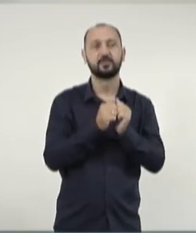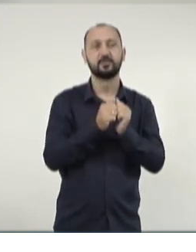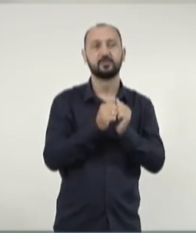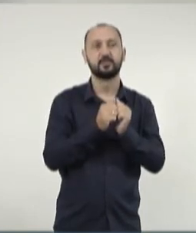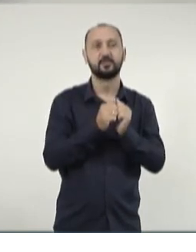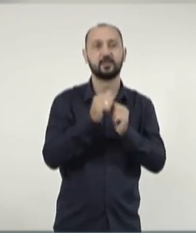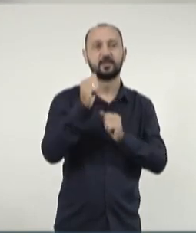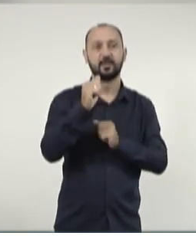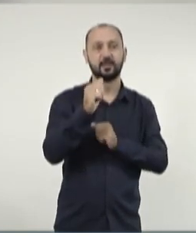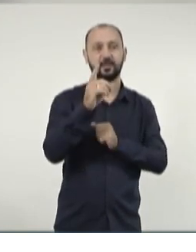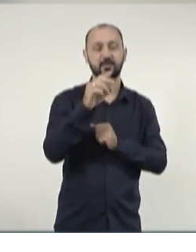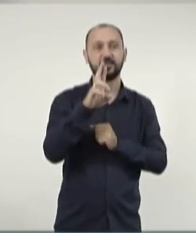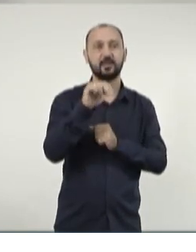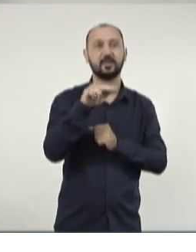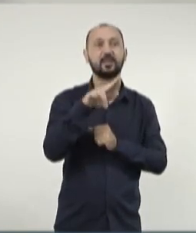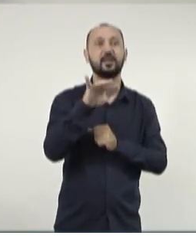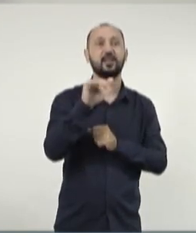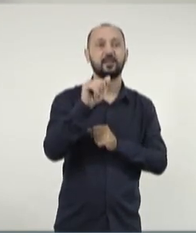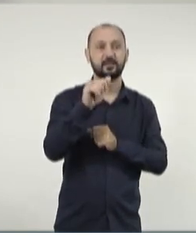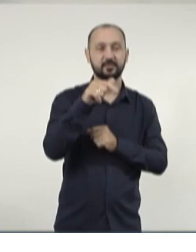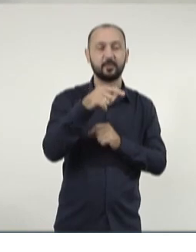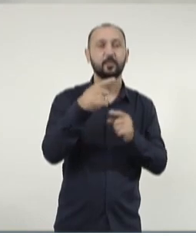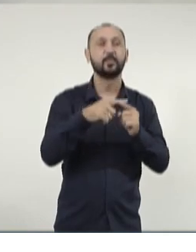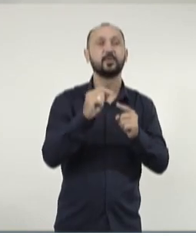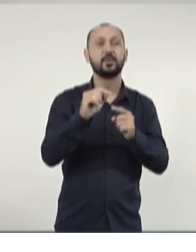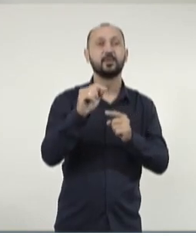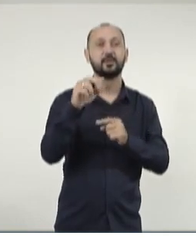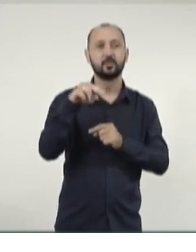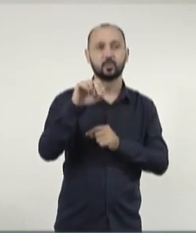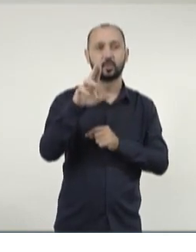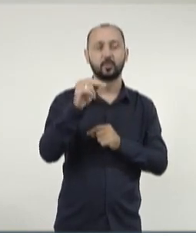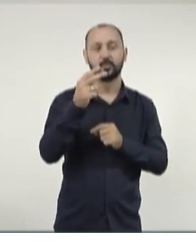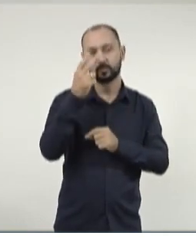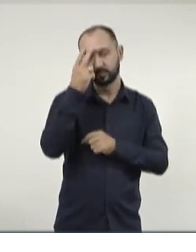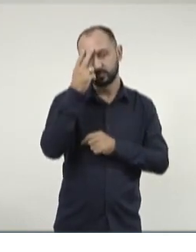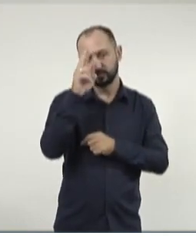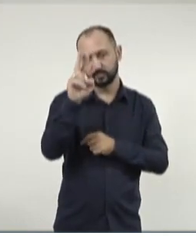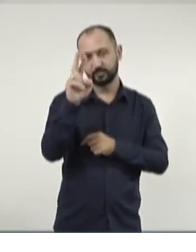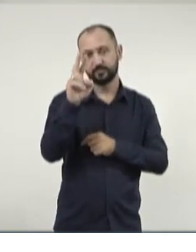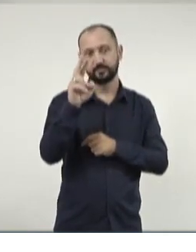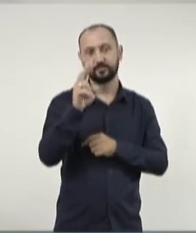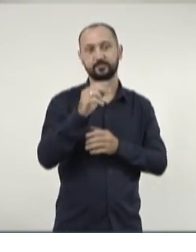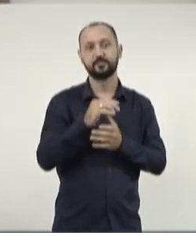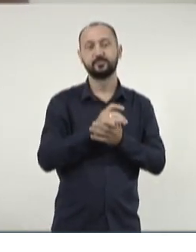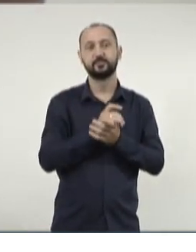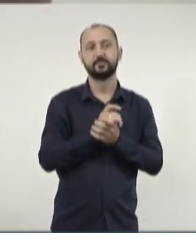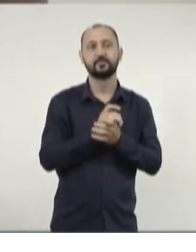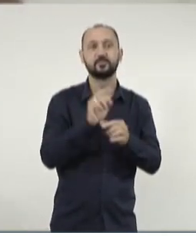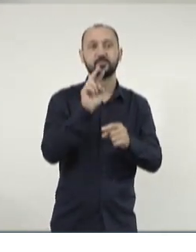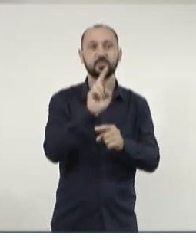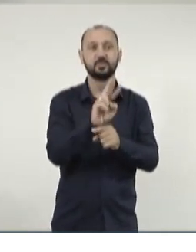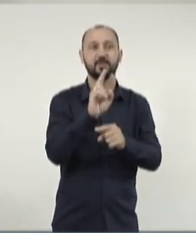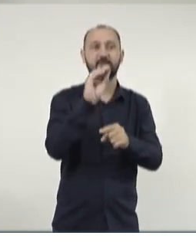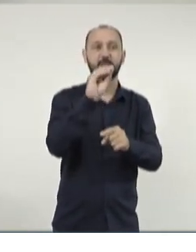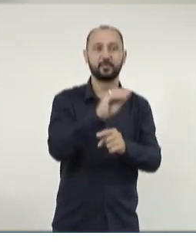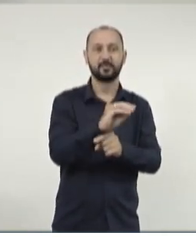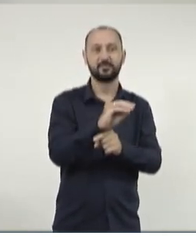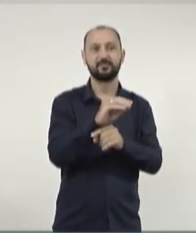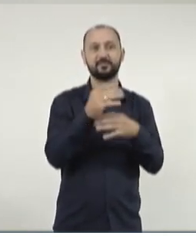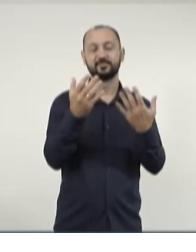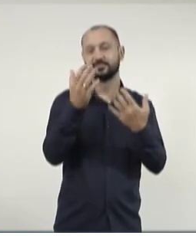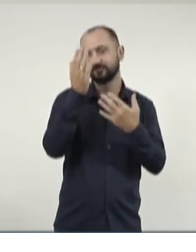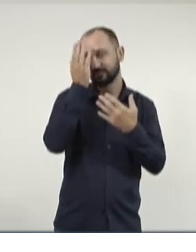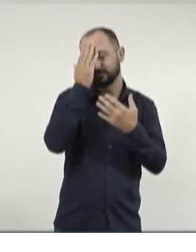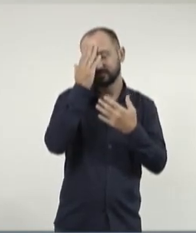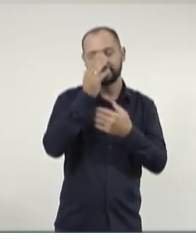ainda. Ninguém entendeu por que ele estava com nora por mais 2 dias, num cuidado paliativo. Eu sei